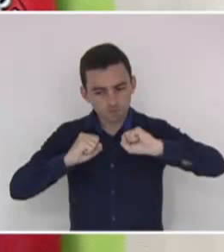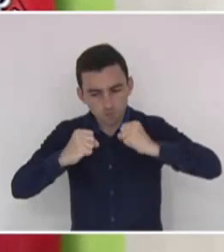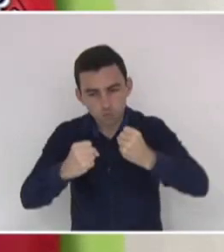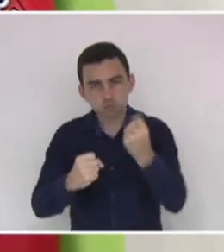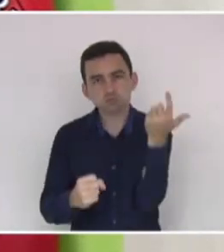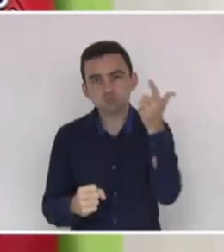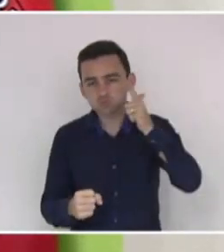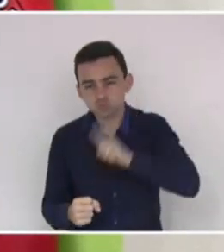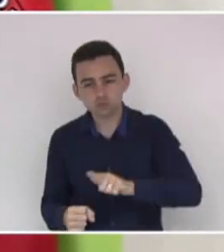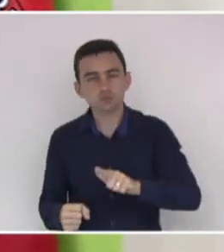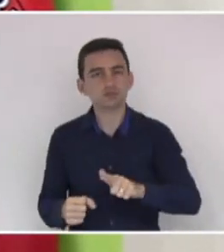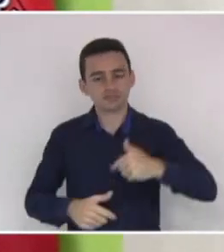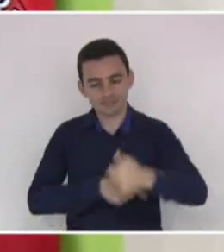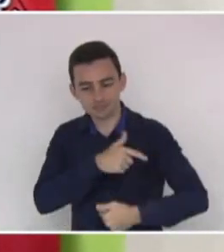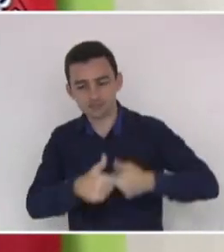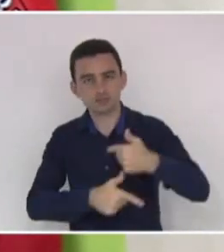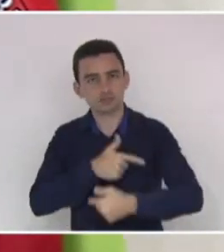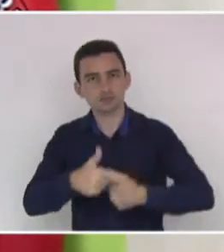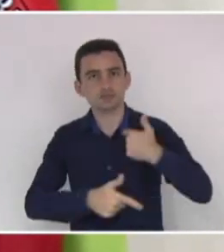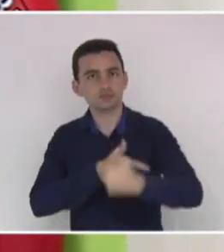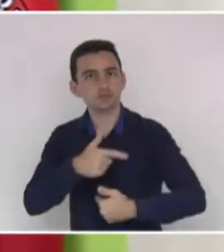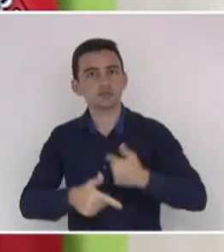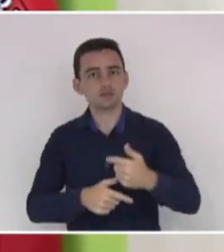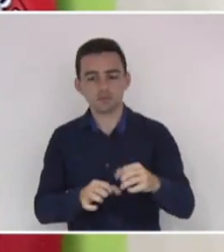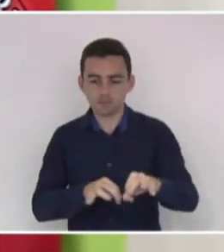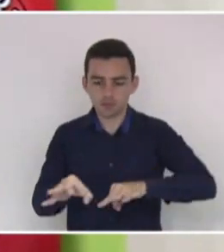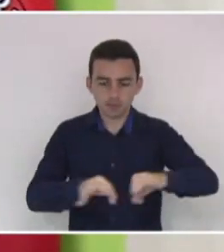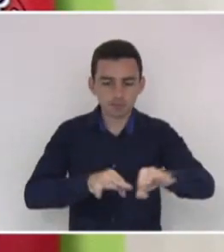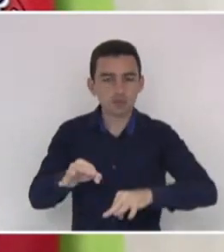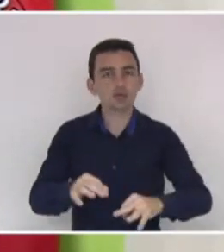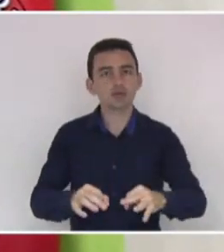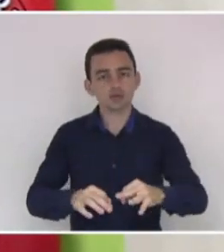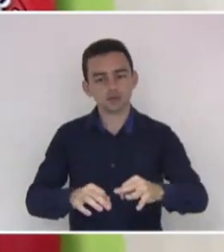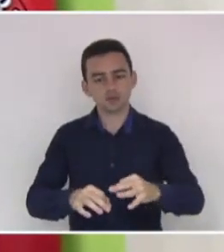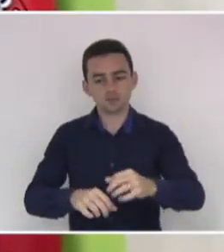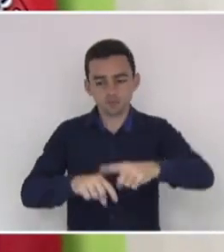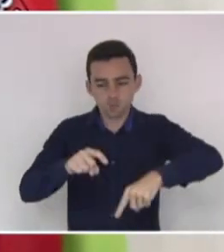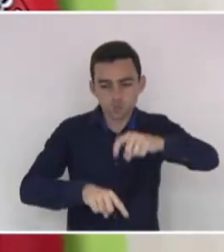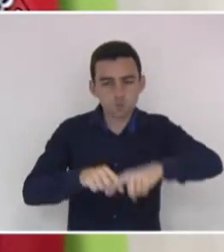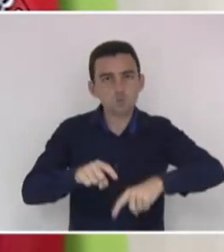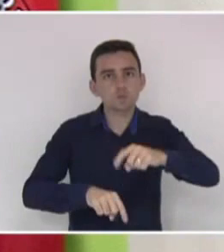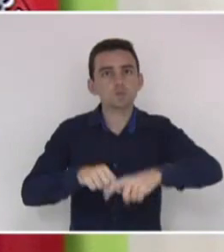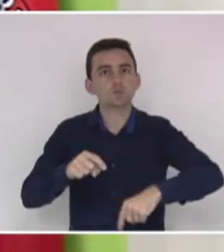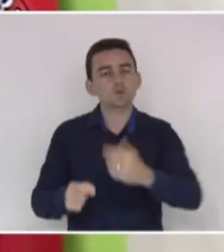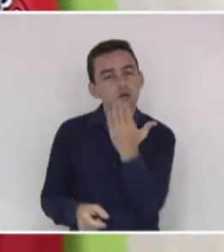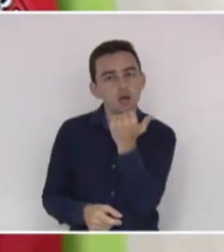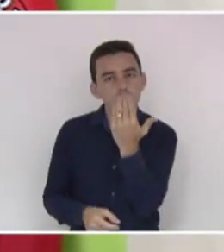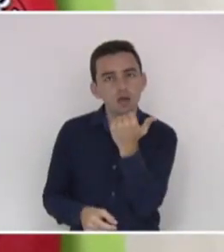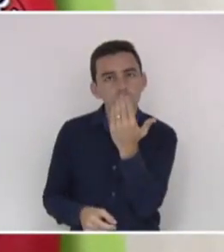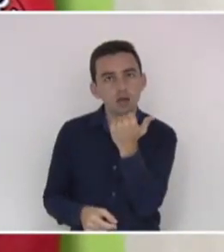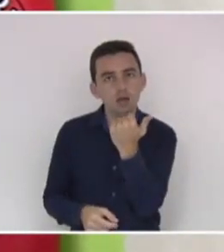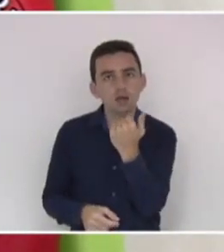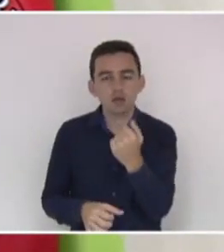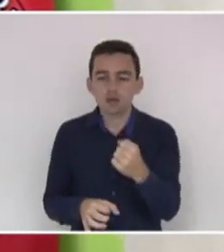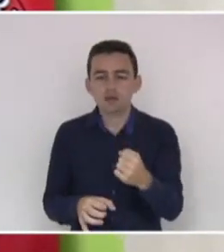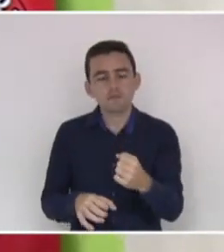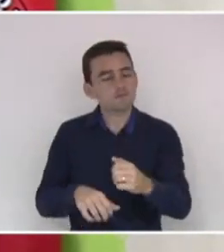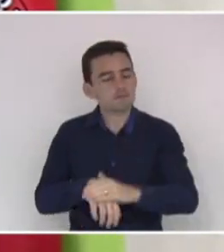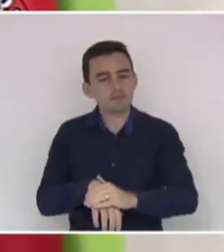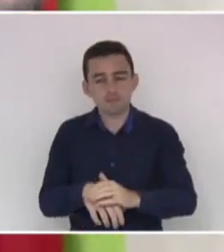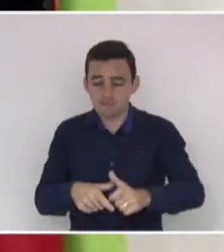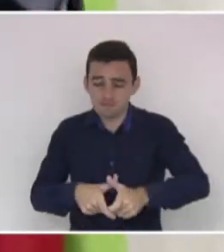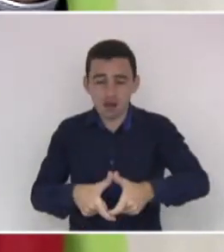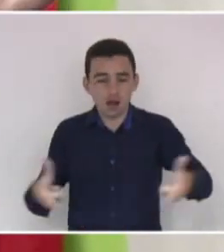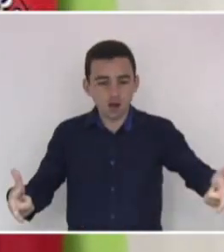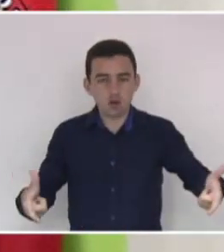quem trabalha, se dedica à produção de alimentos, fazer a maior produção histórica desse país.